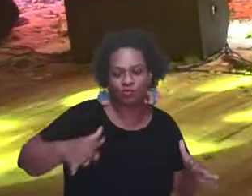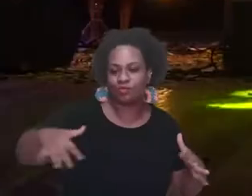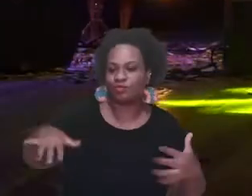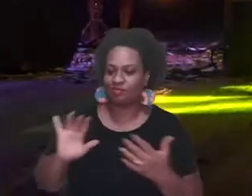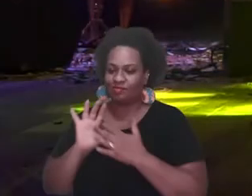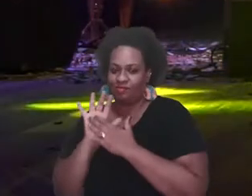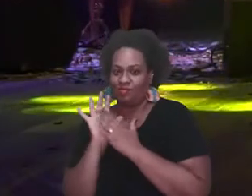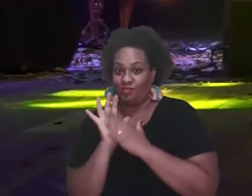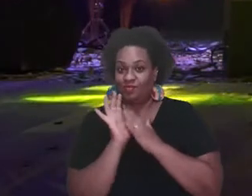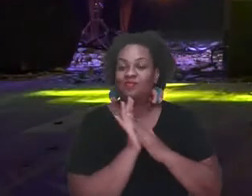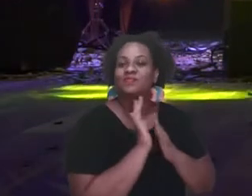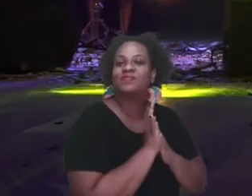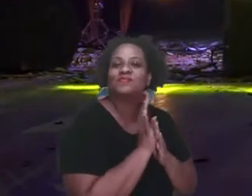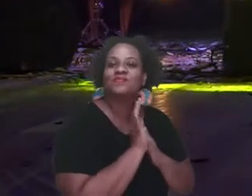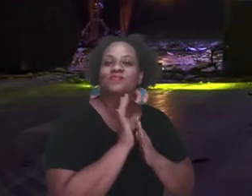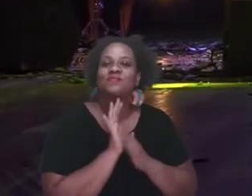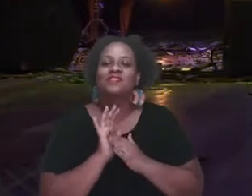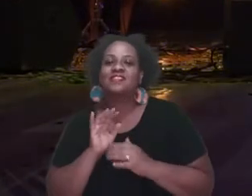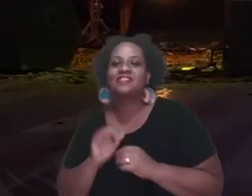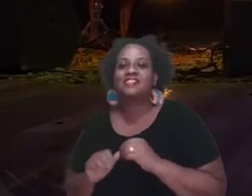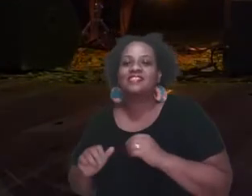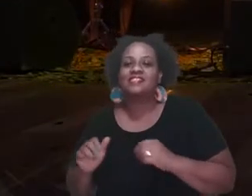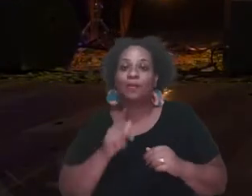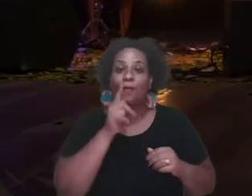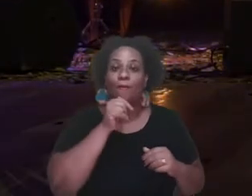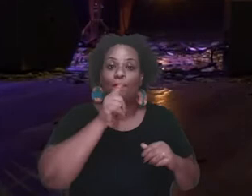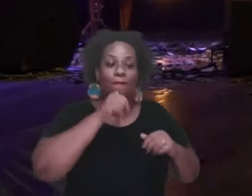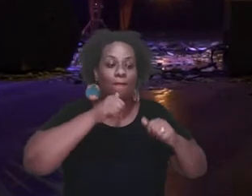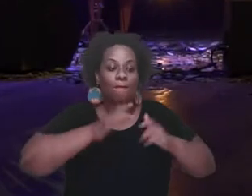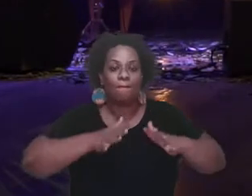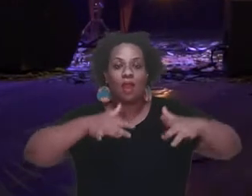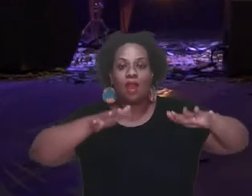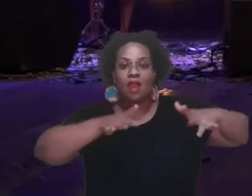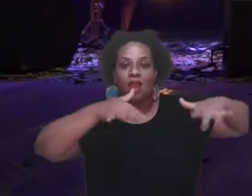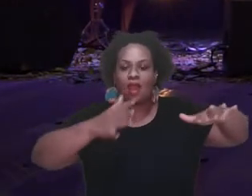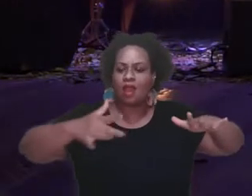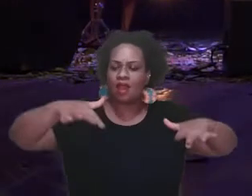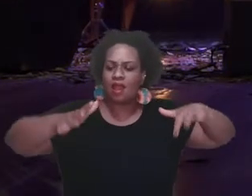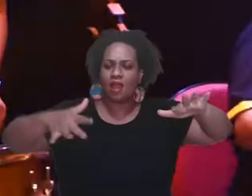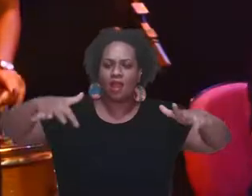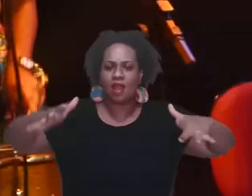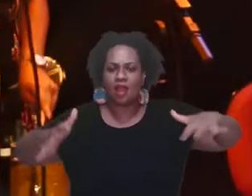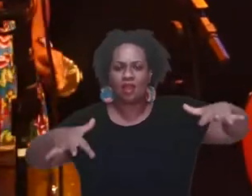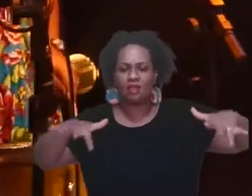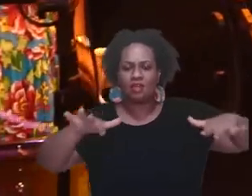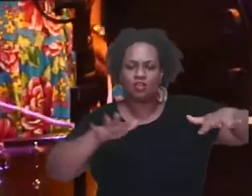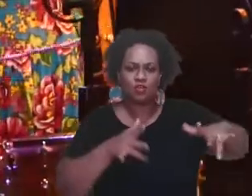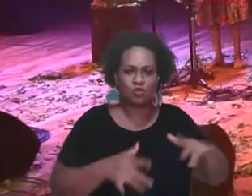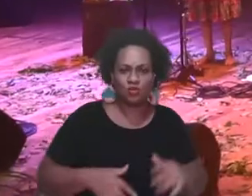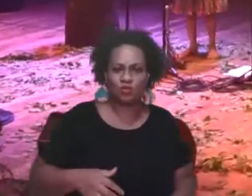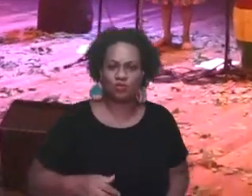a maré Maré Maré Baía vou parar e maré Maré Maré Maria